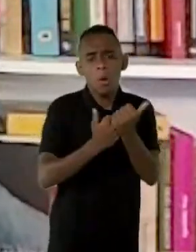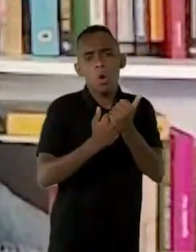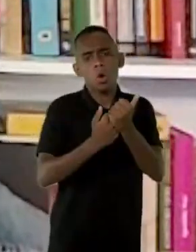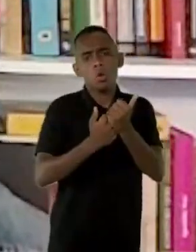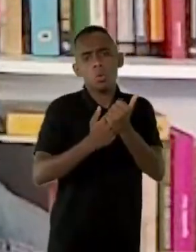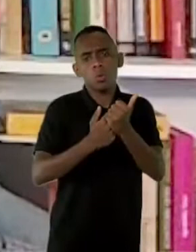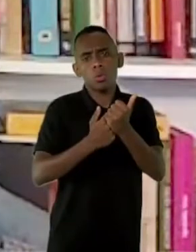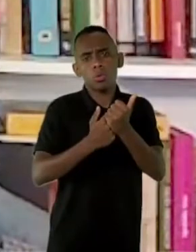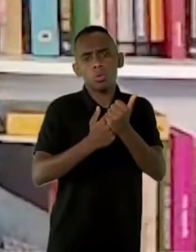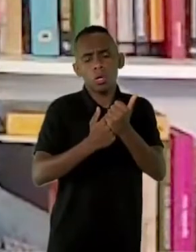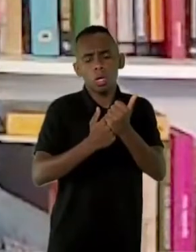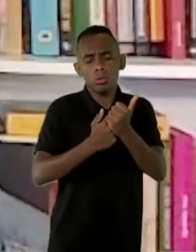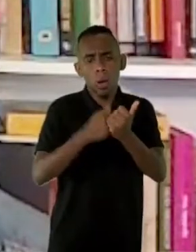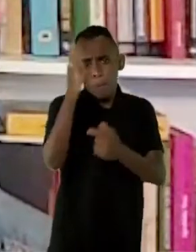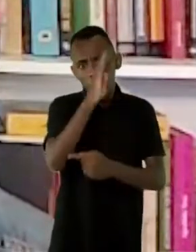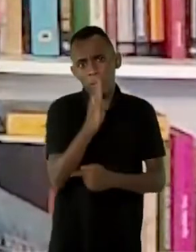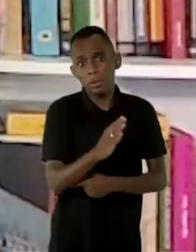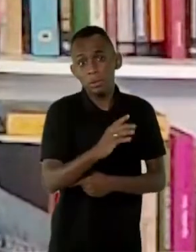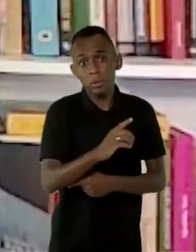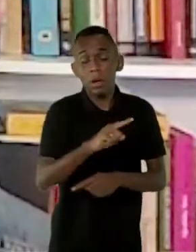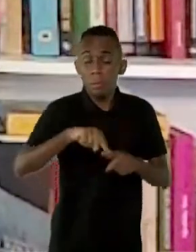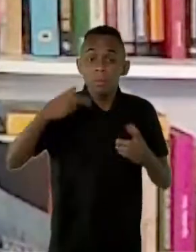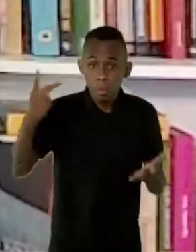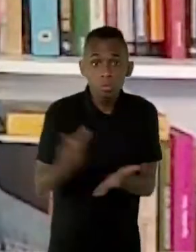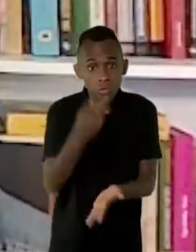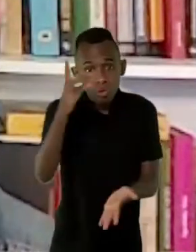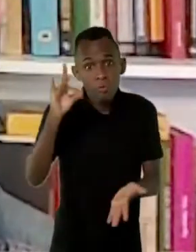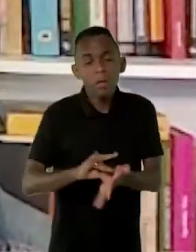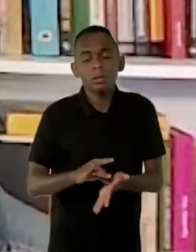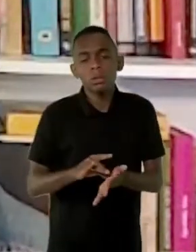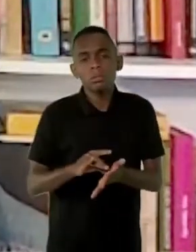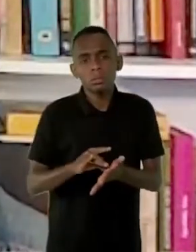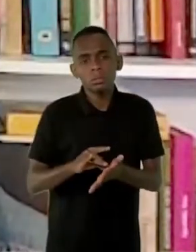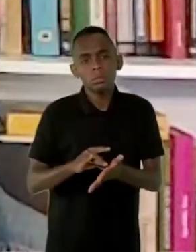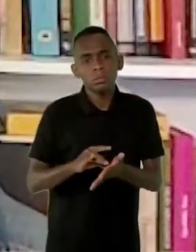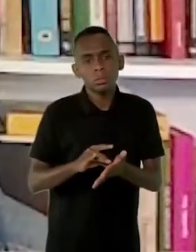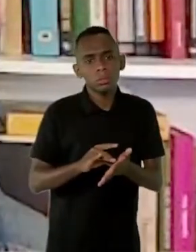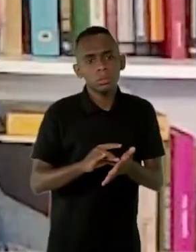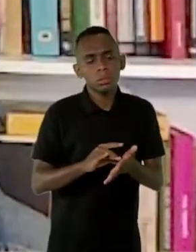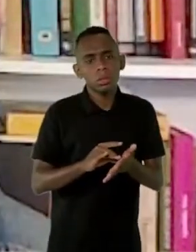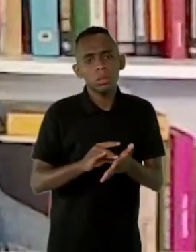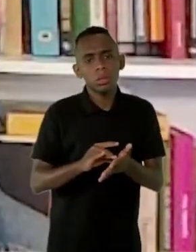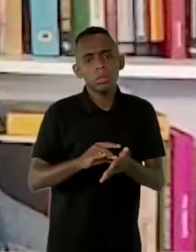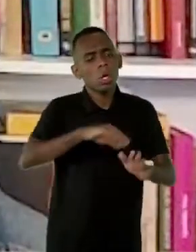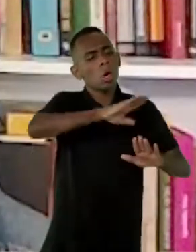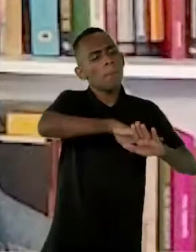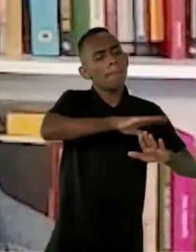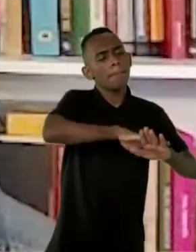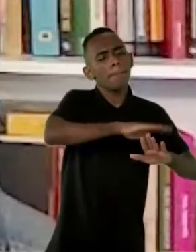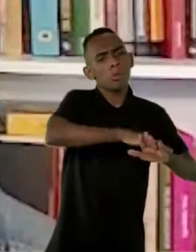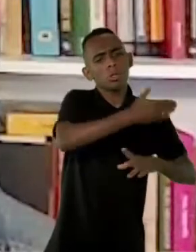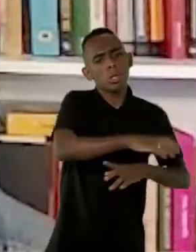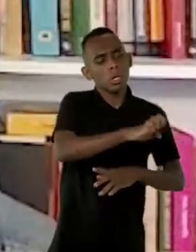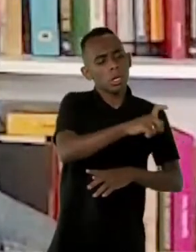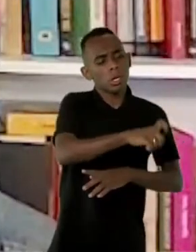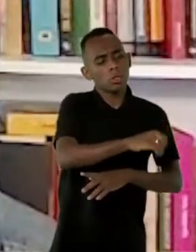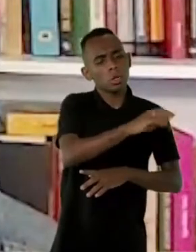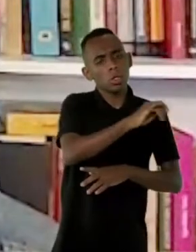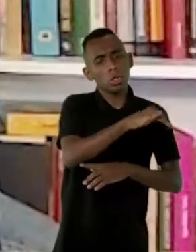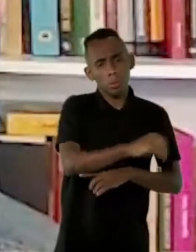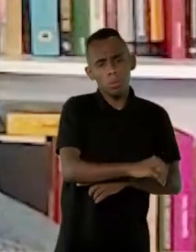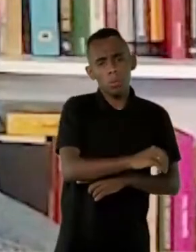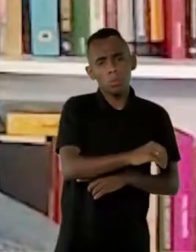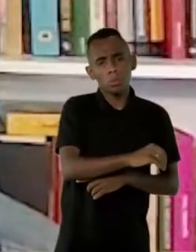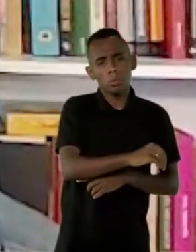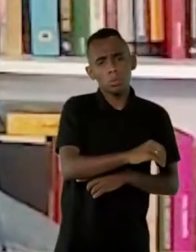Como acabou acontecendo. Mas então, quer dizer, esse lado da Carolina, do exótico, é um